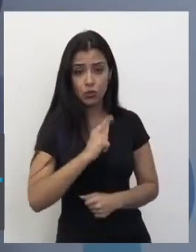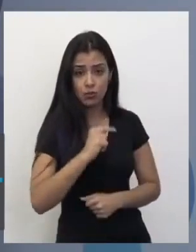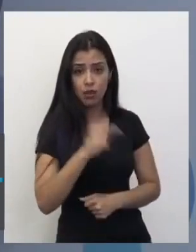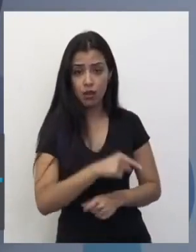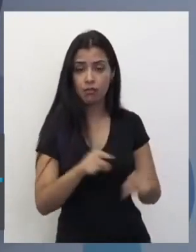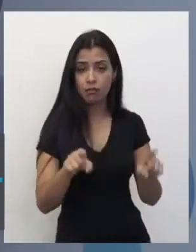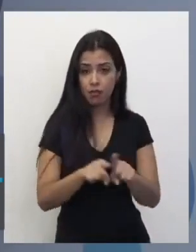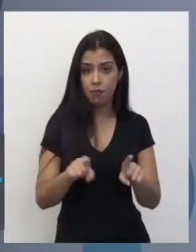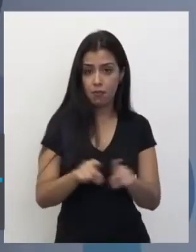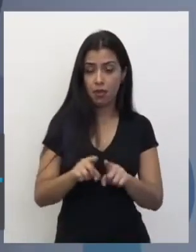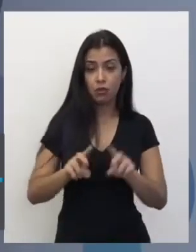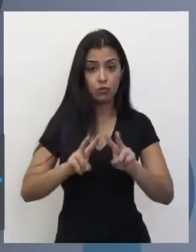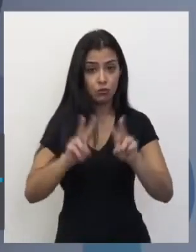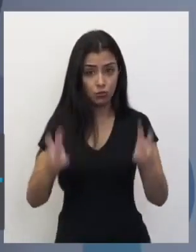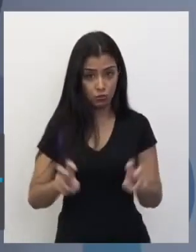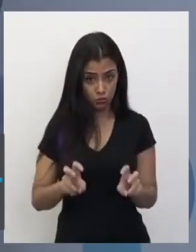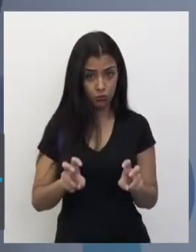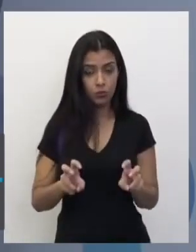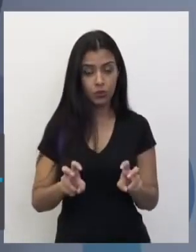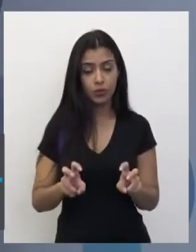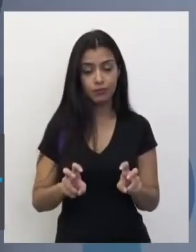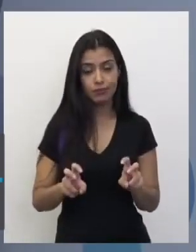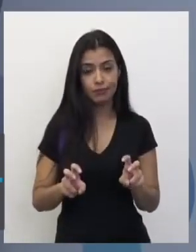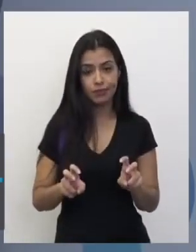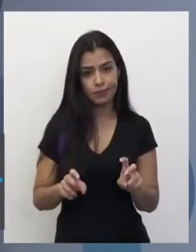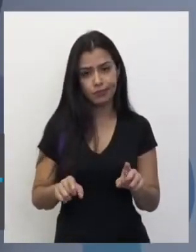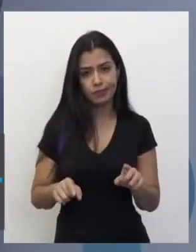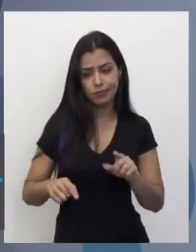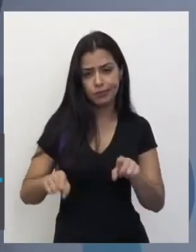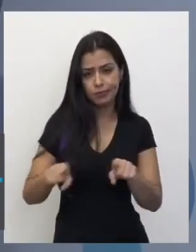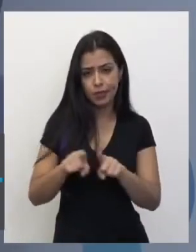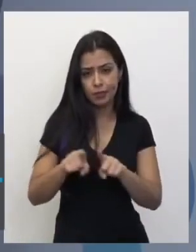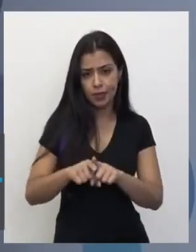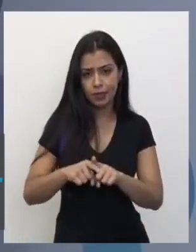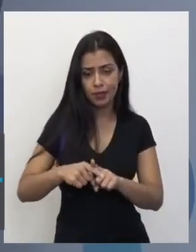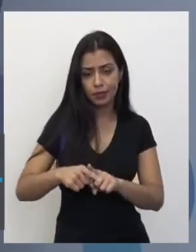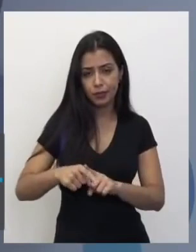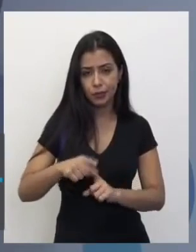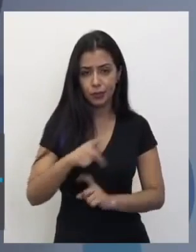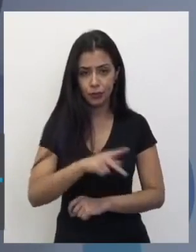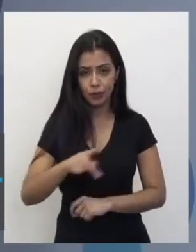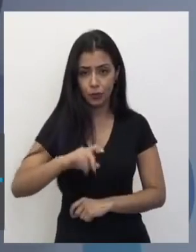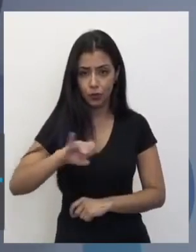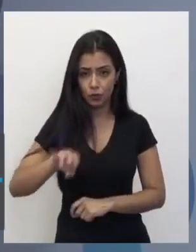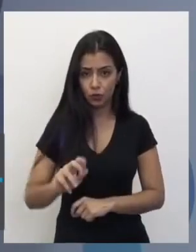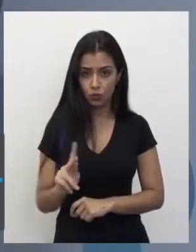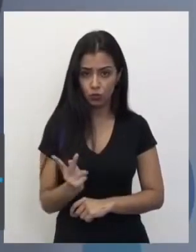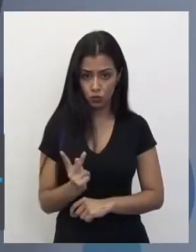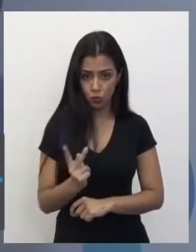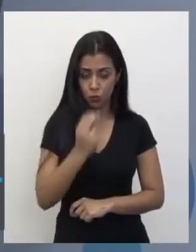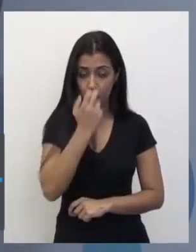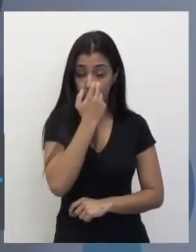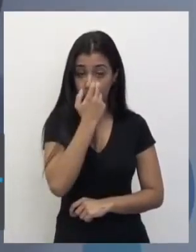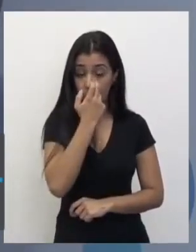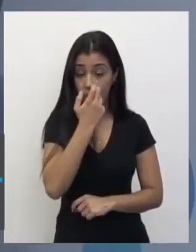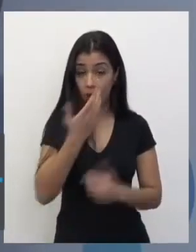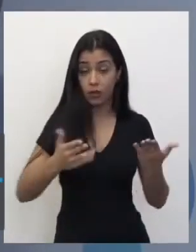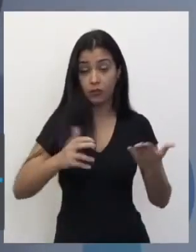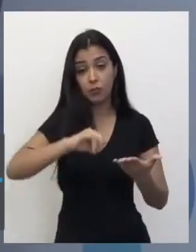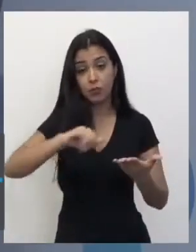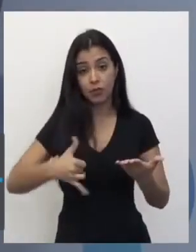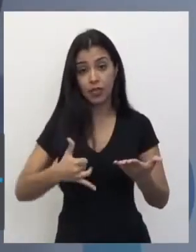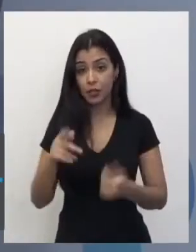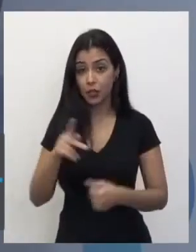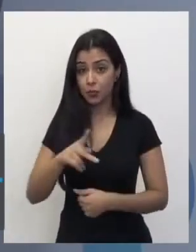também relacionadas a esse tema e essa questão específica do professor John. Eu vou aproveitar que o professor está aqui e eu tenho